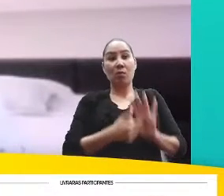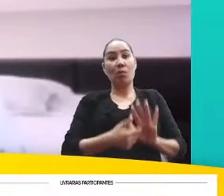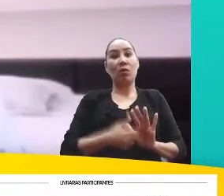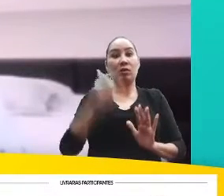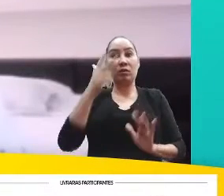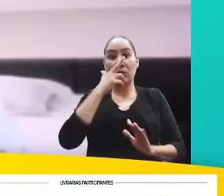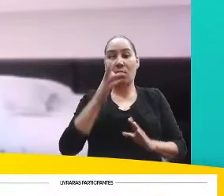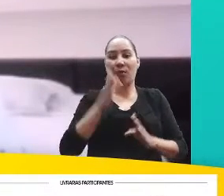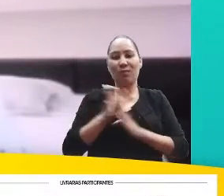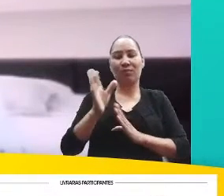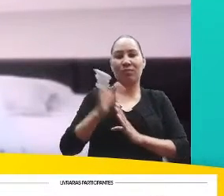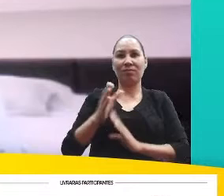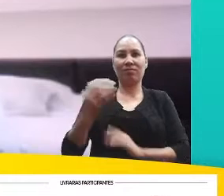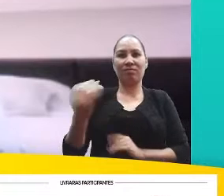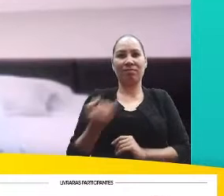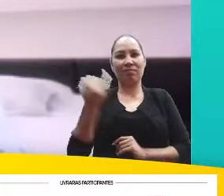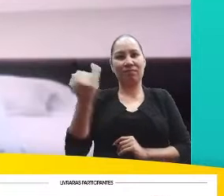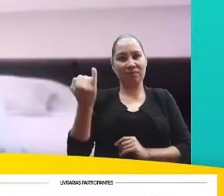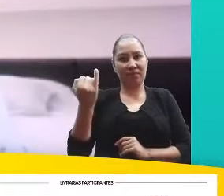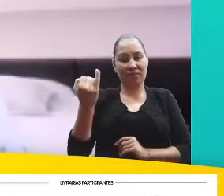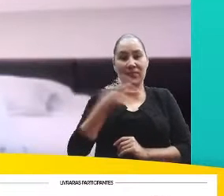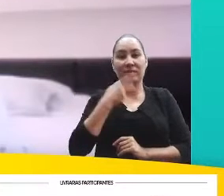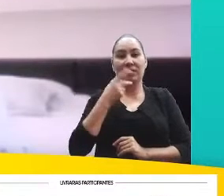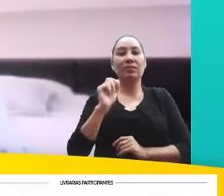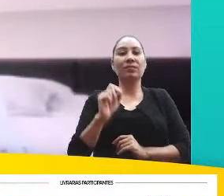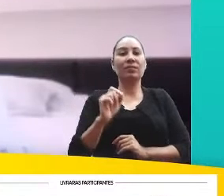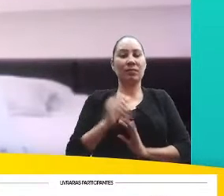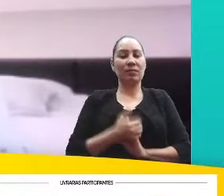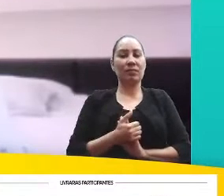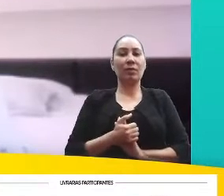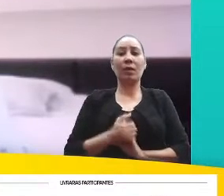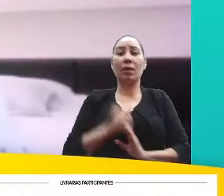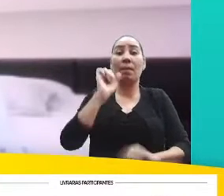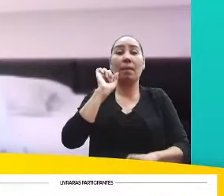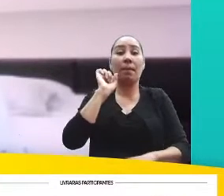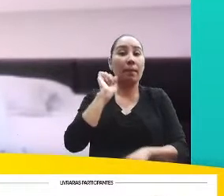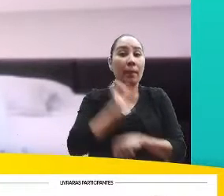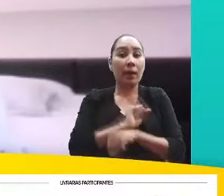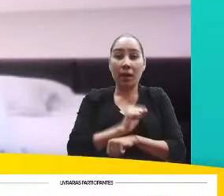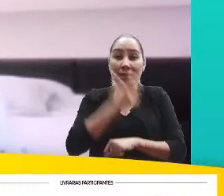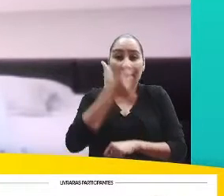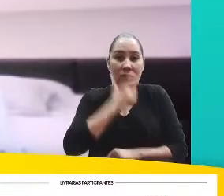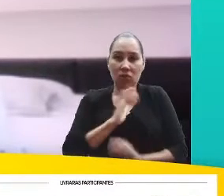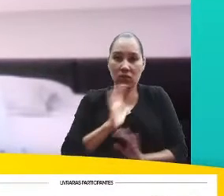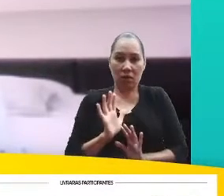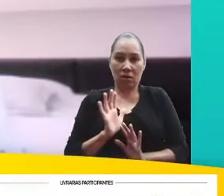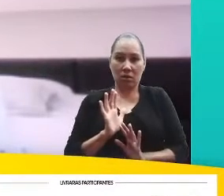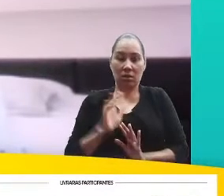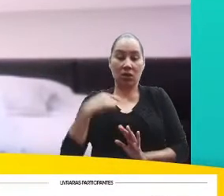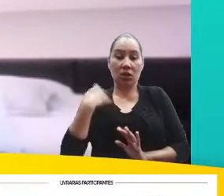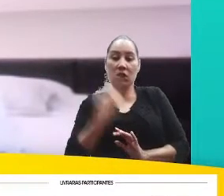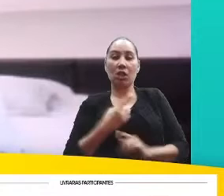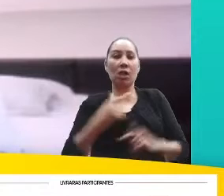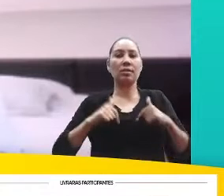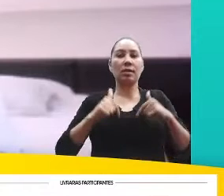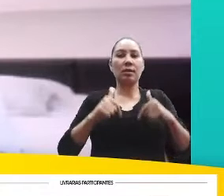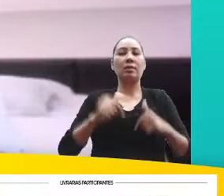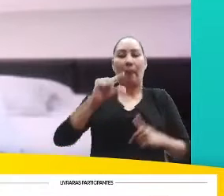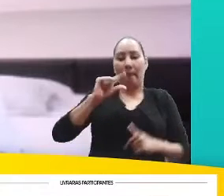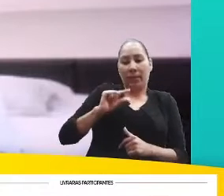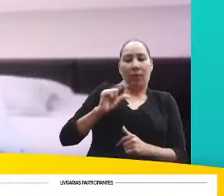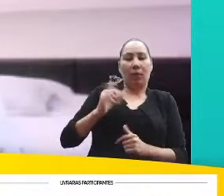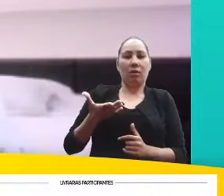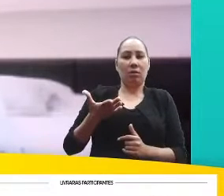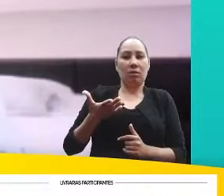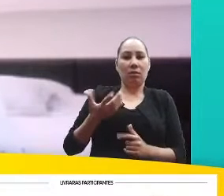é grandiosa. Ele vai dizer, parem de achar que os nossos atos são